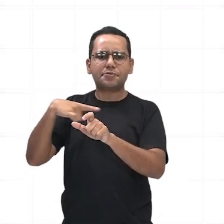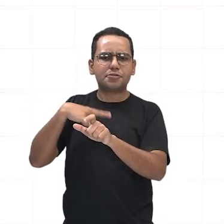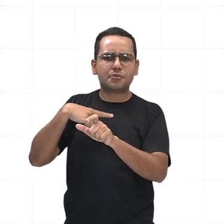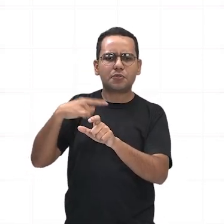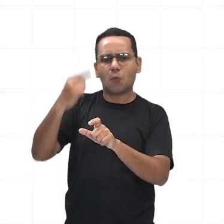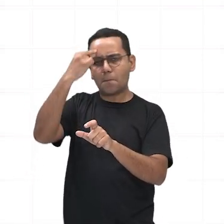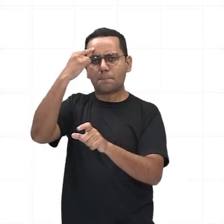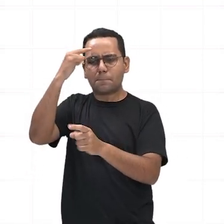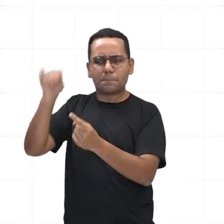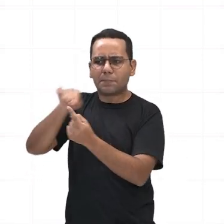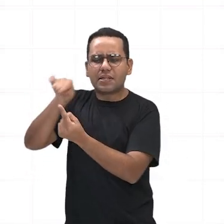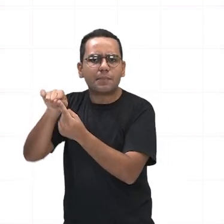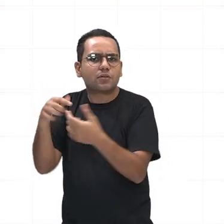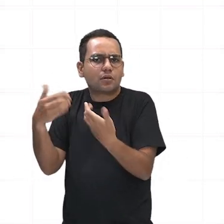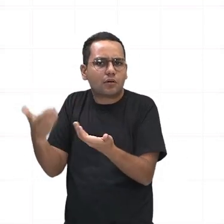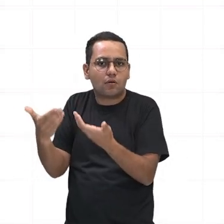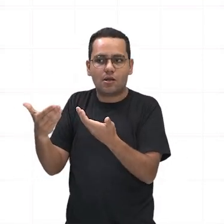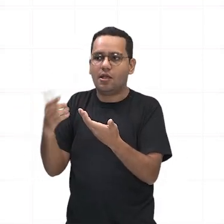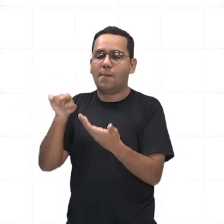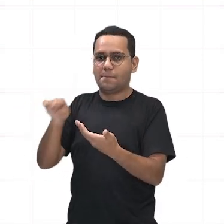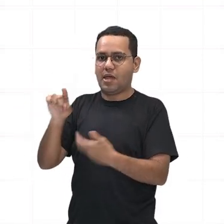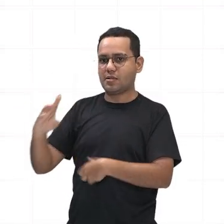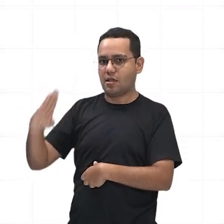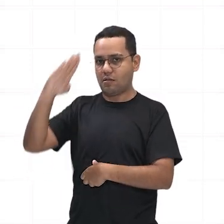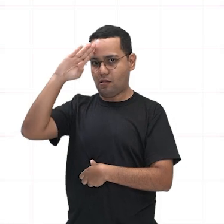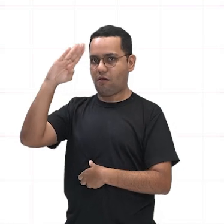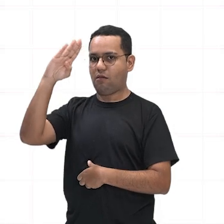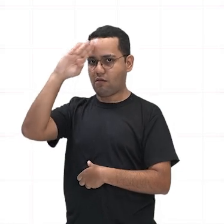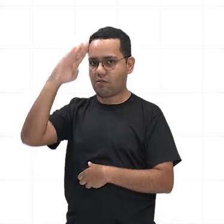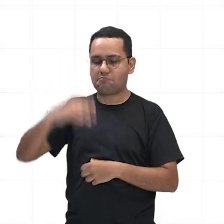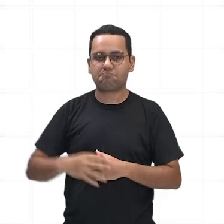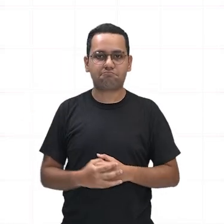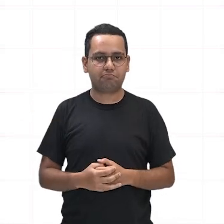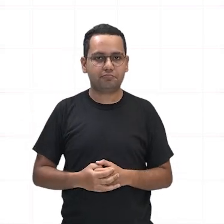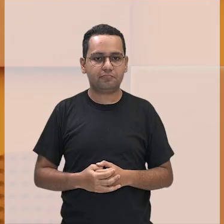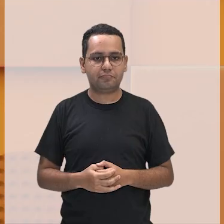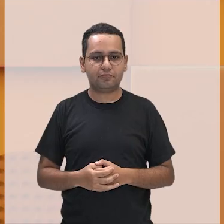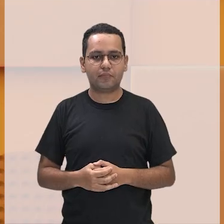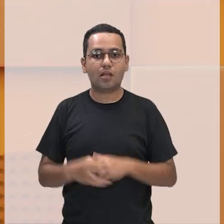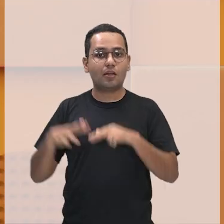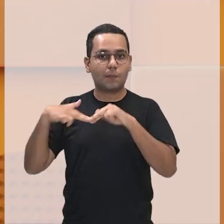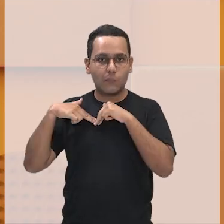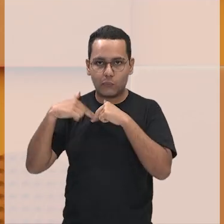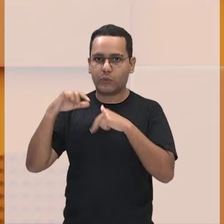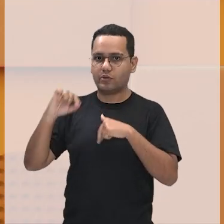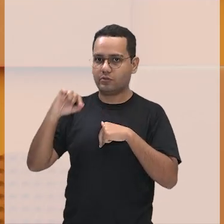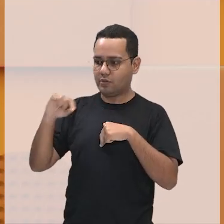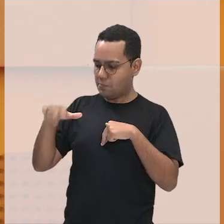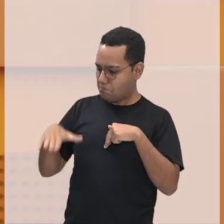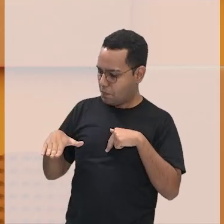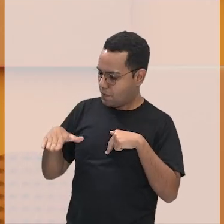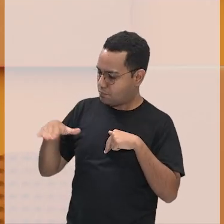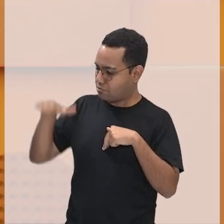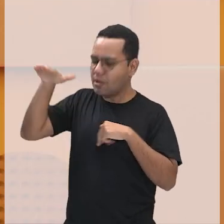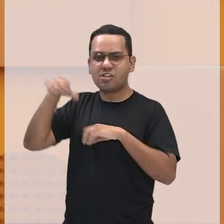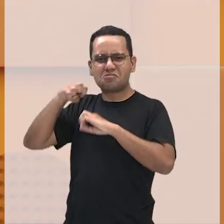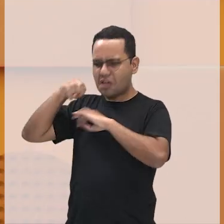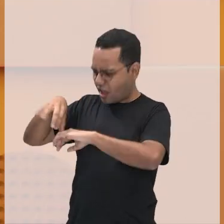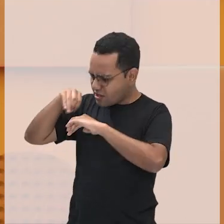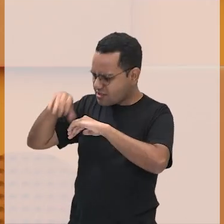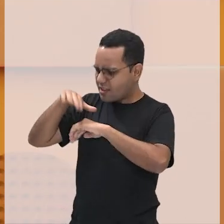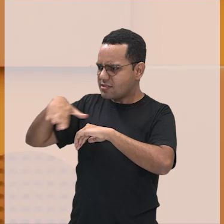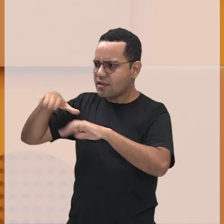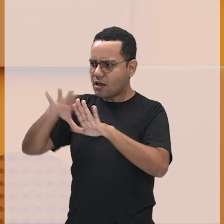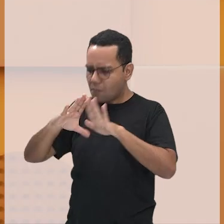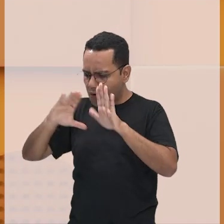para se tornar, então, um grande guerreiro. Por isso que os meninos, então, desde a adolescência, eles já estavam, então, aí voltados,